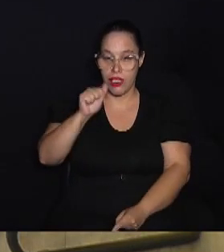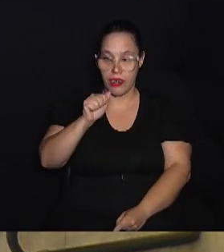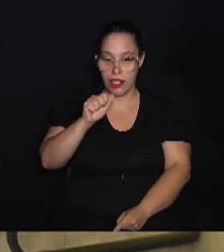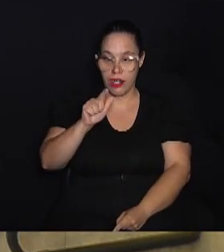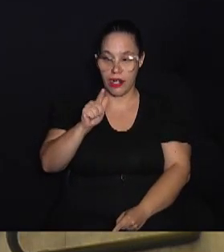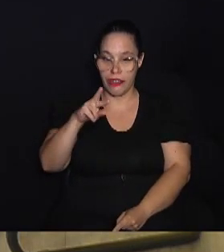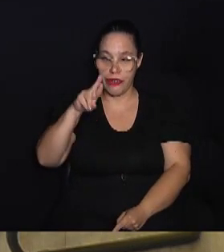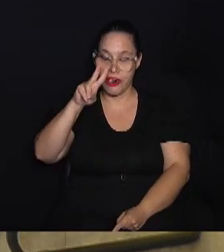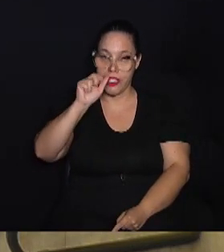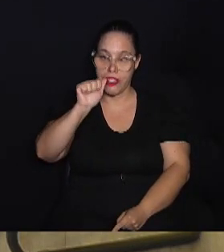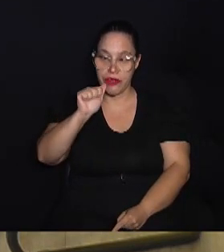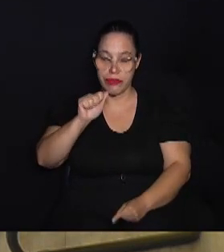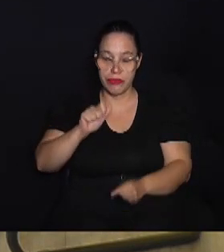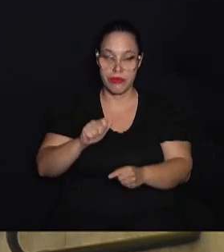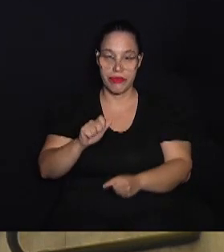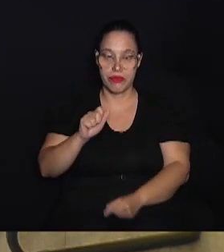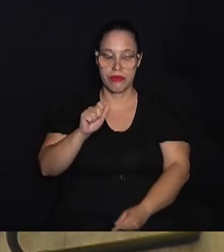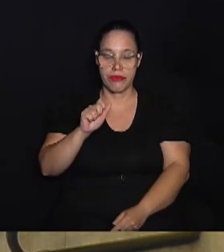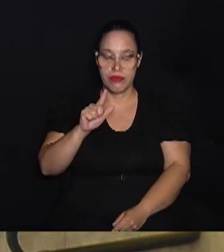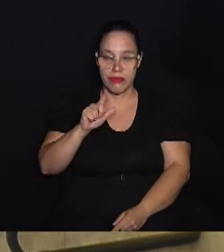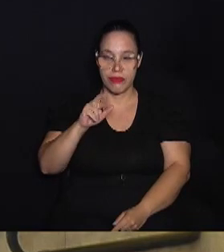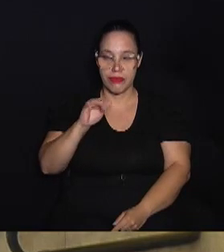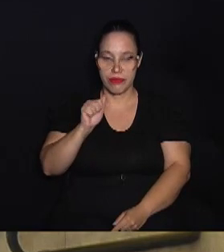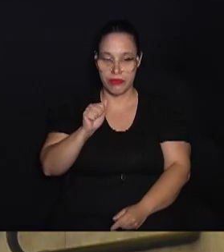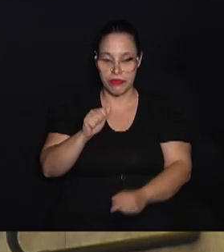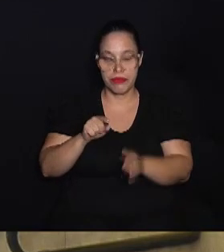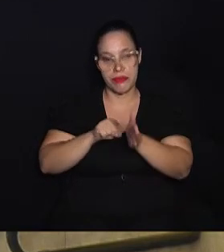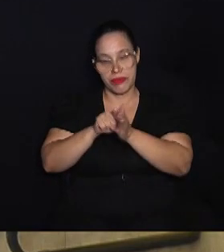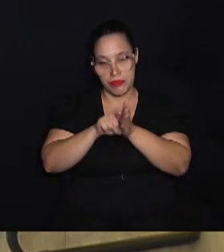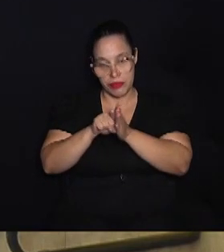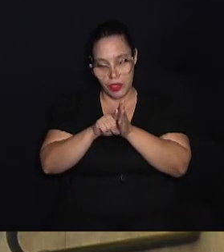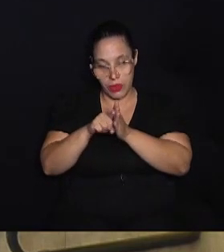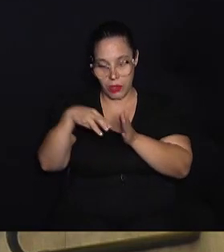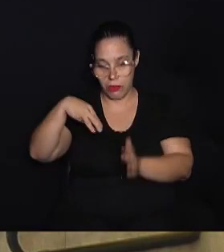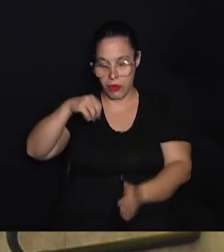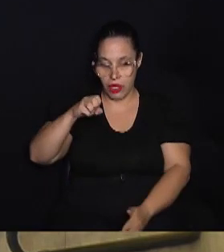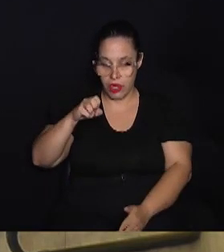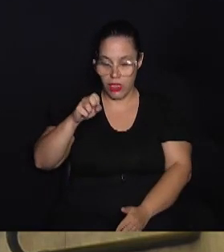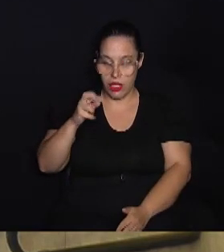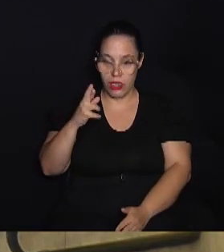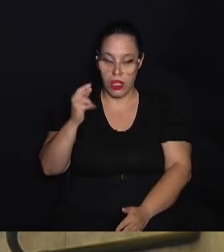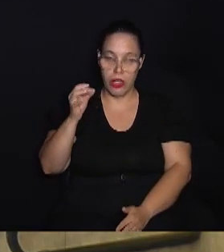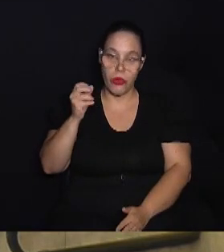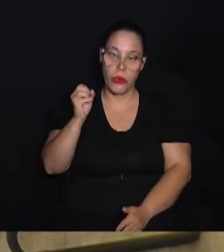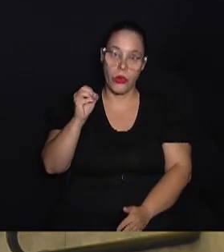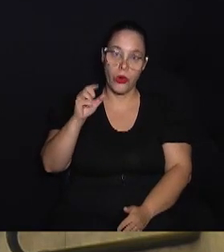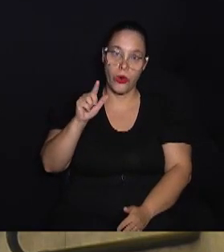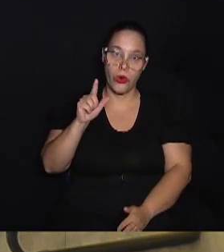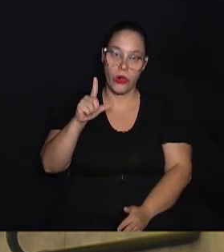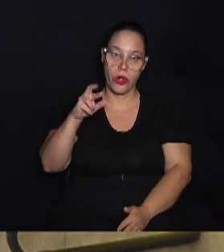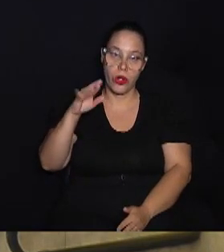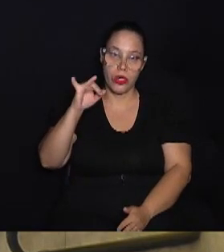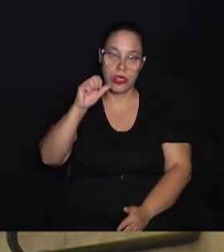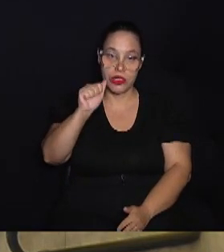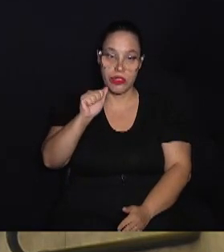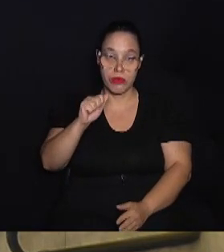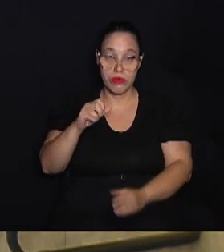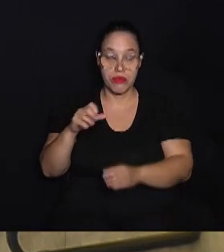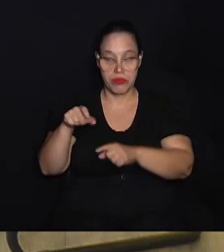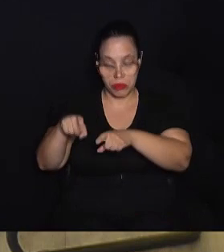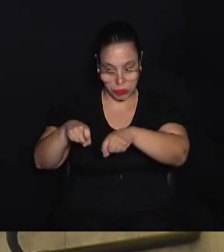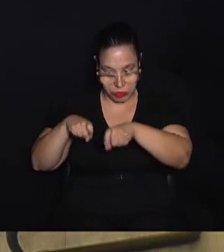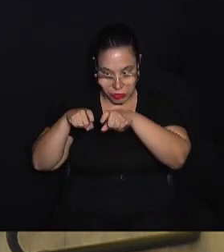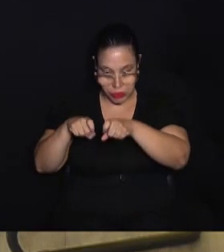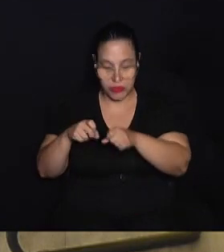que é pesquisadora do CEPAGRE, que é o Centro de Pesquisas Meteorológicas e Climáticas Aplicadas à Agricultura, que também